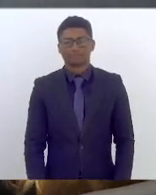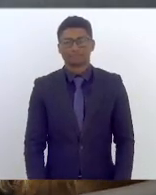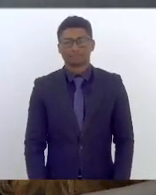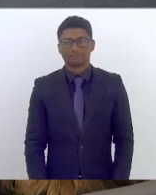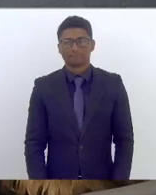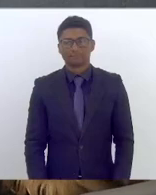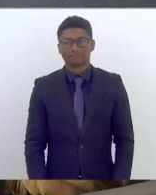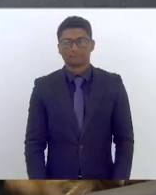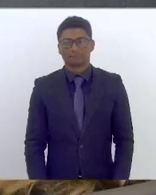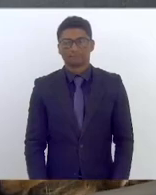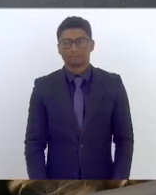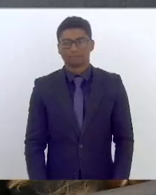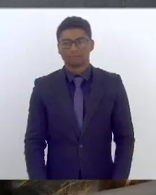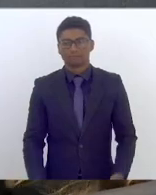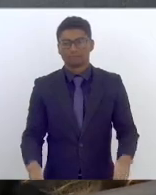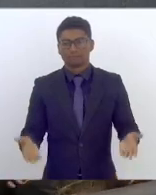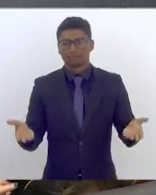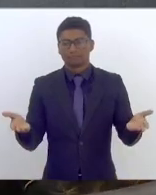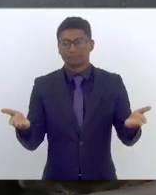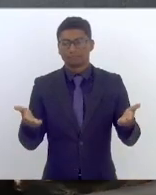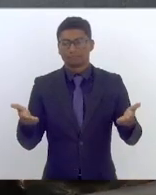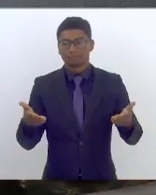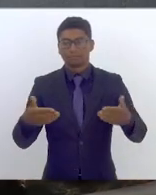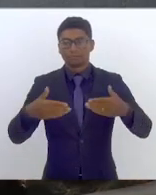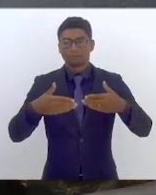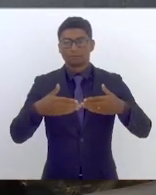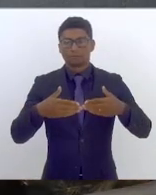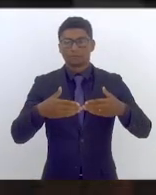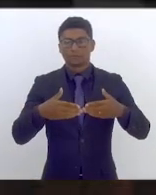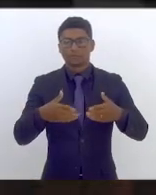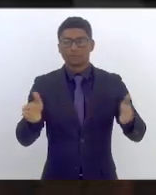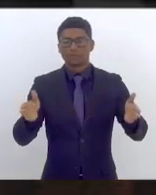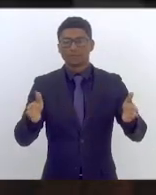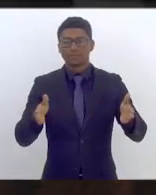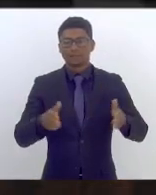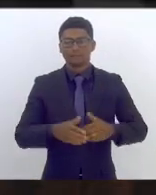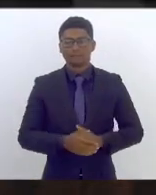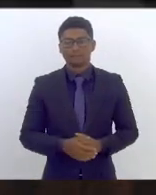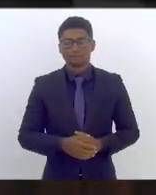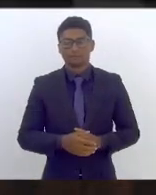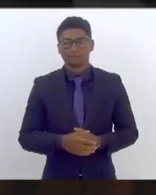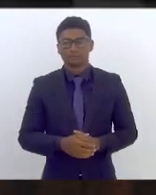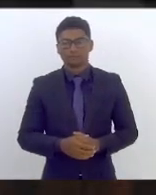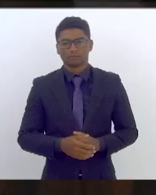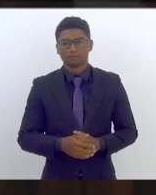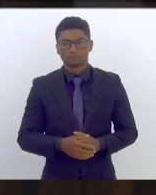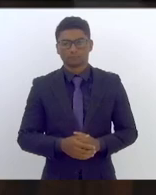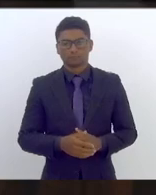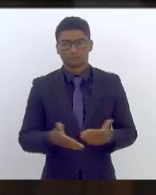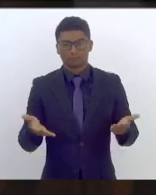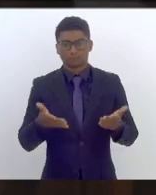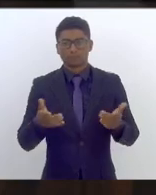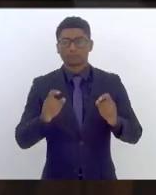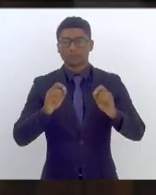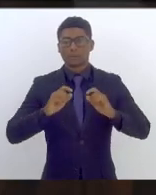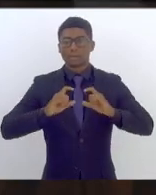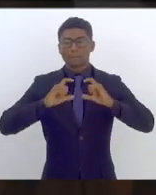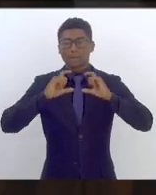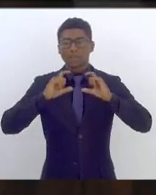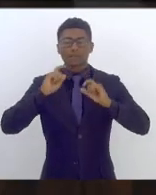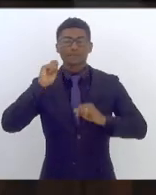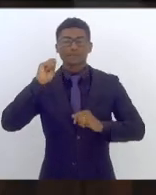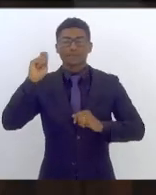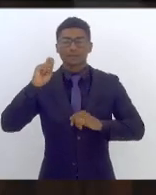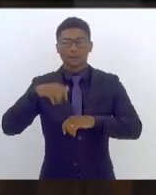agora daremos início aos Protocolos de entrega de medalha Tiradentes a maior honraria precisa